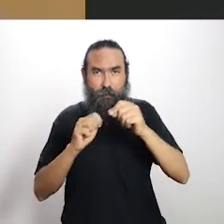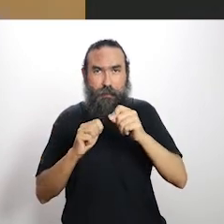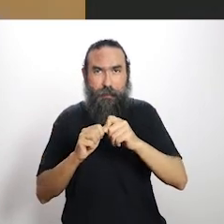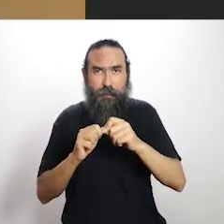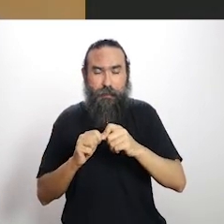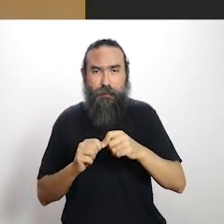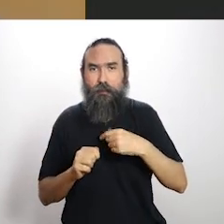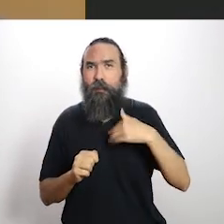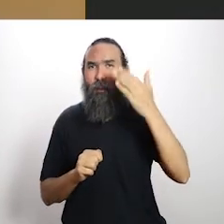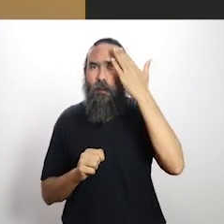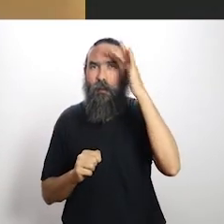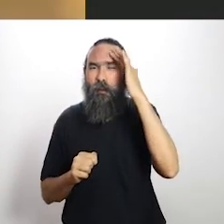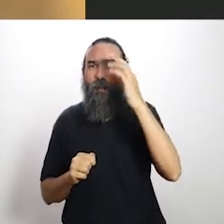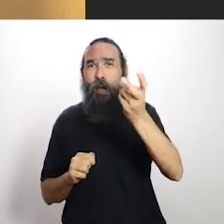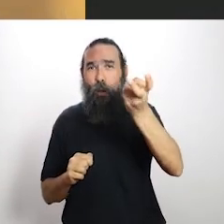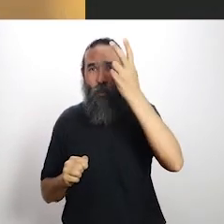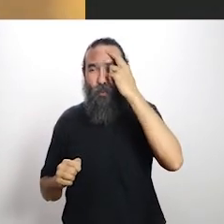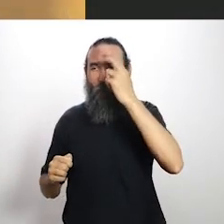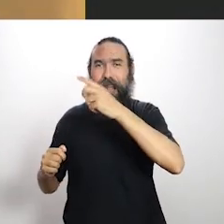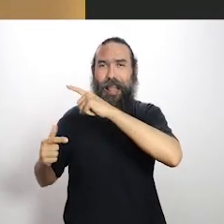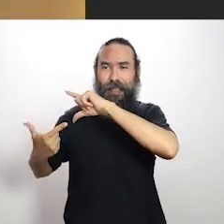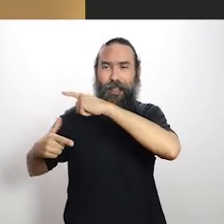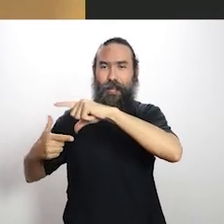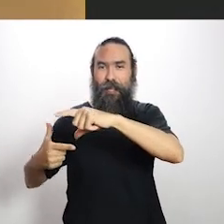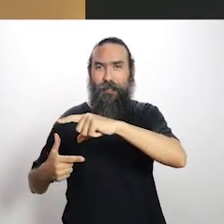socialmente são menos